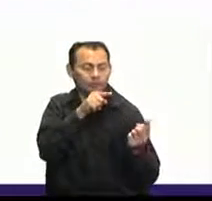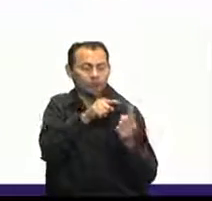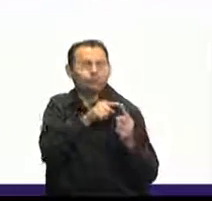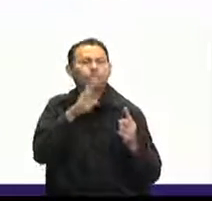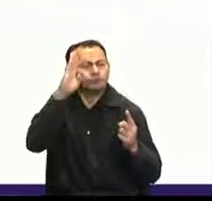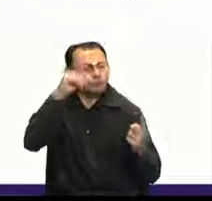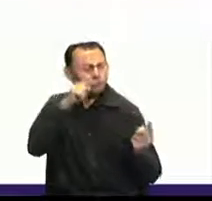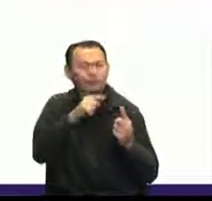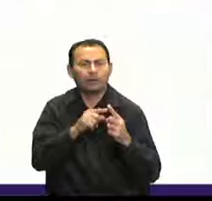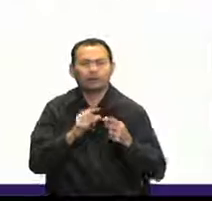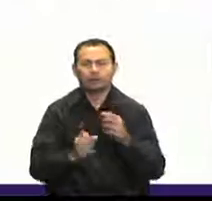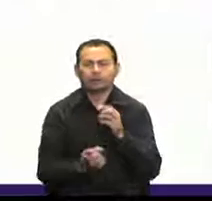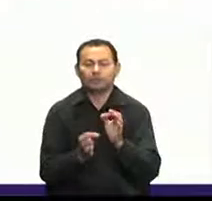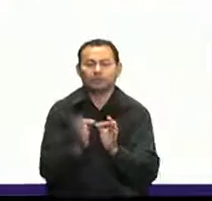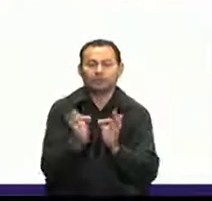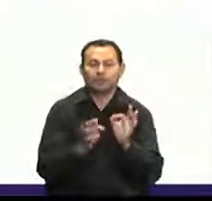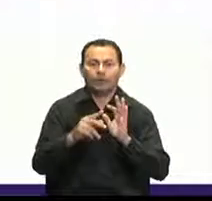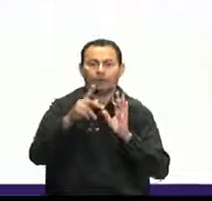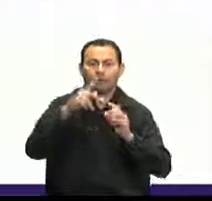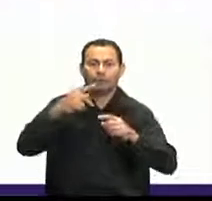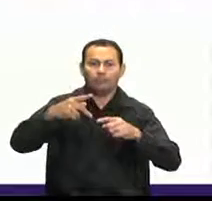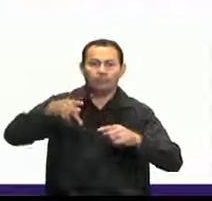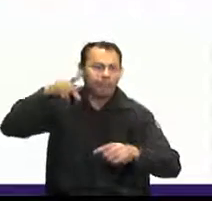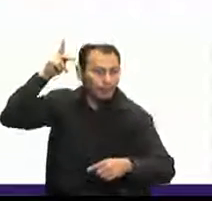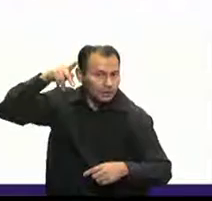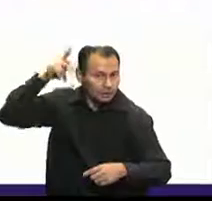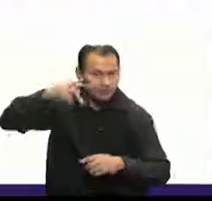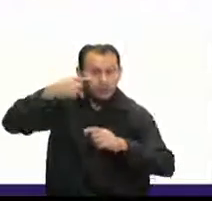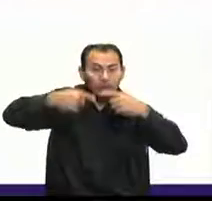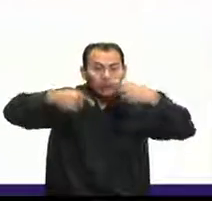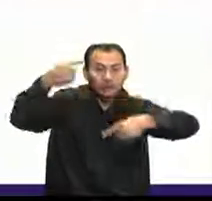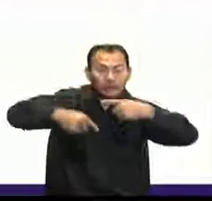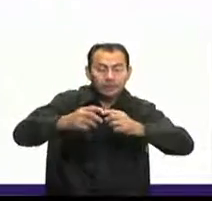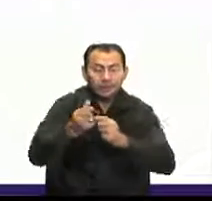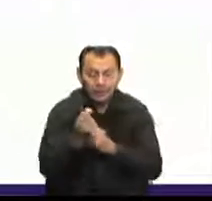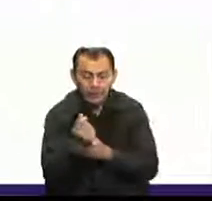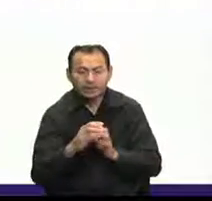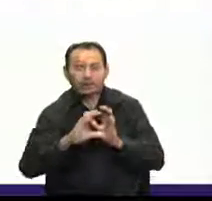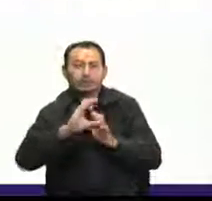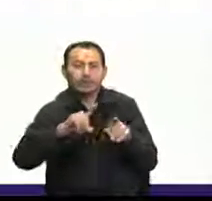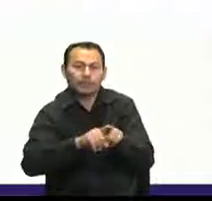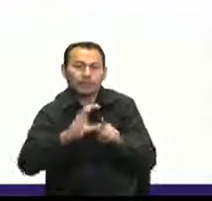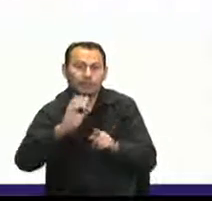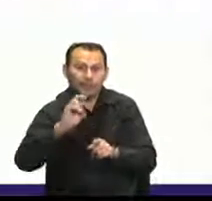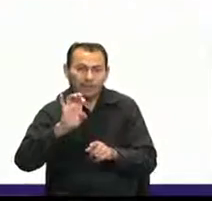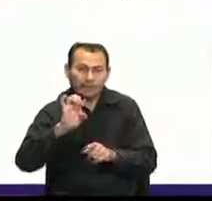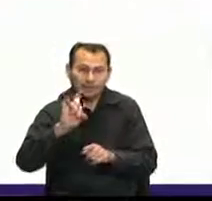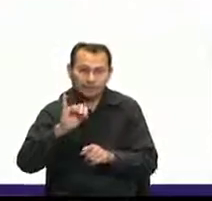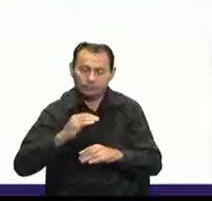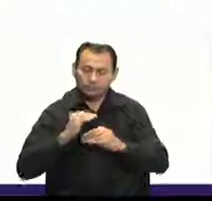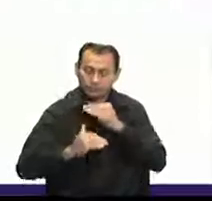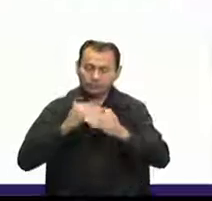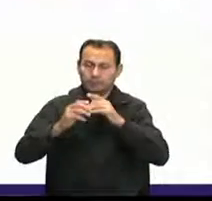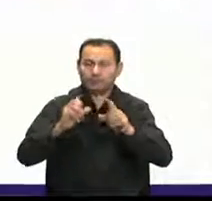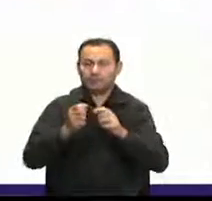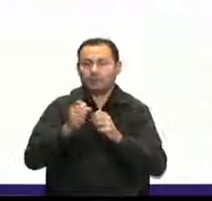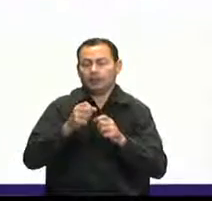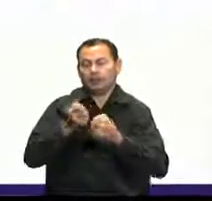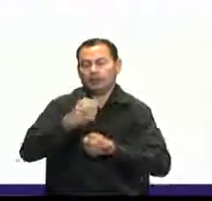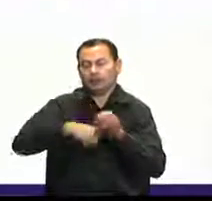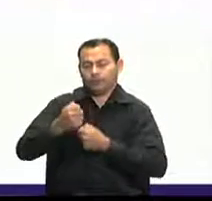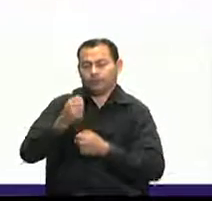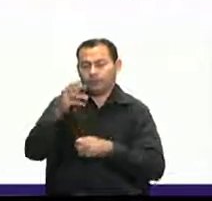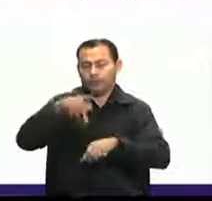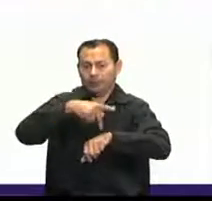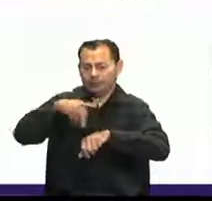formular a política da moeda e do crédito objetivando o progresso econômico e social do país dessa forma